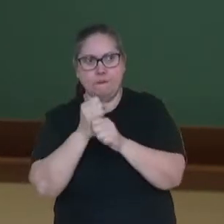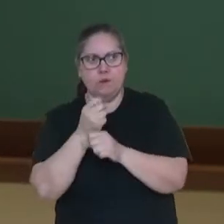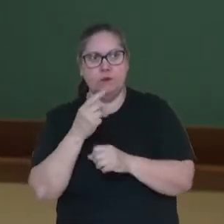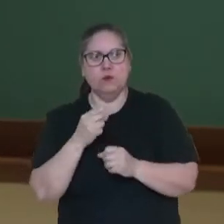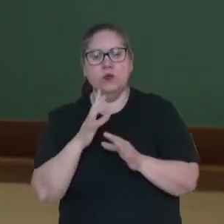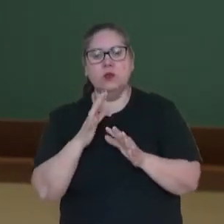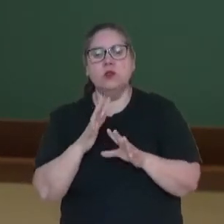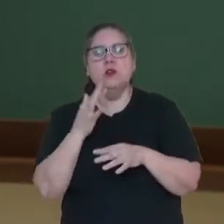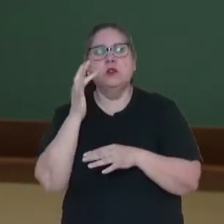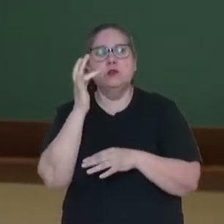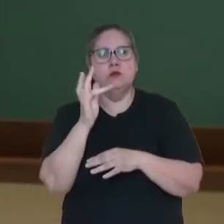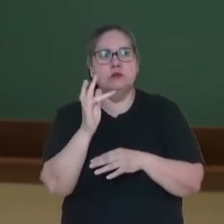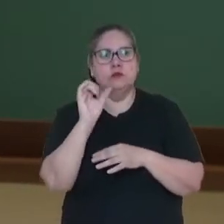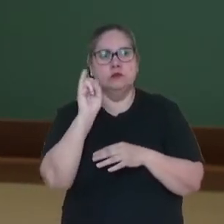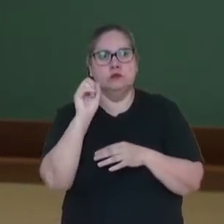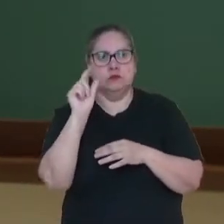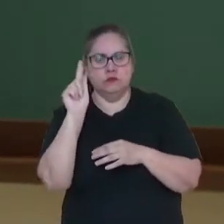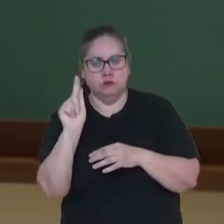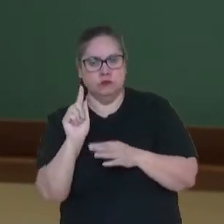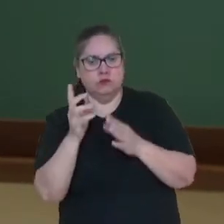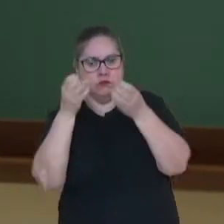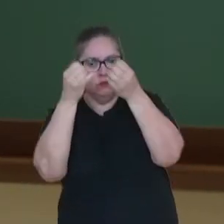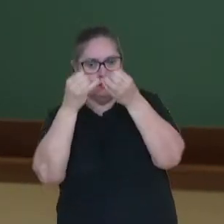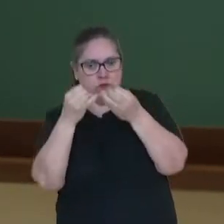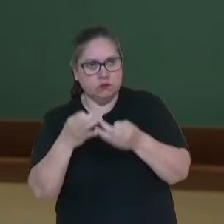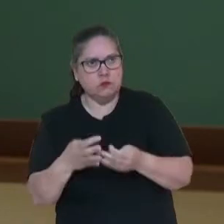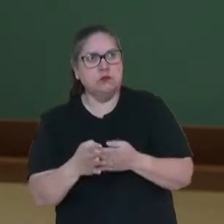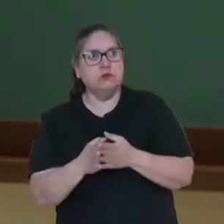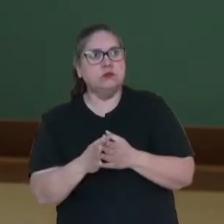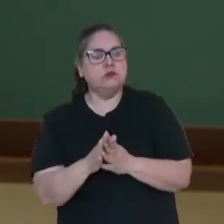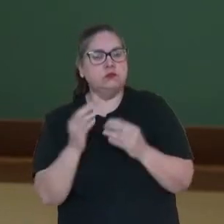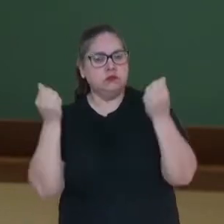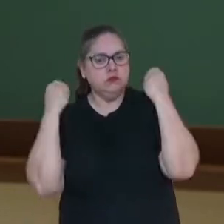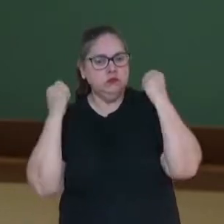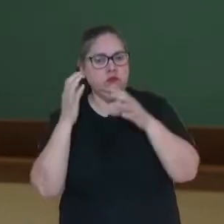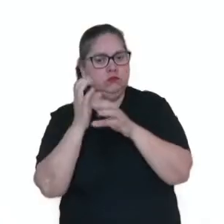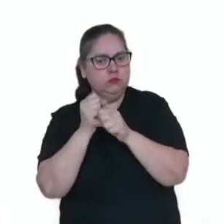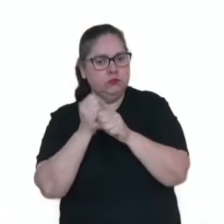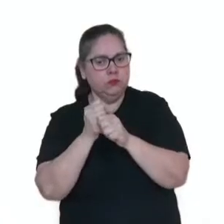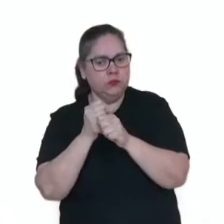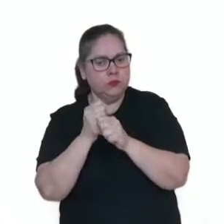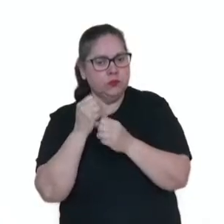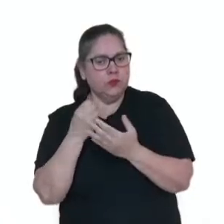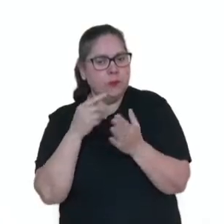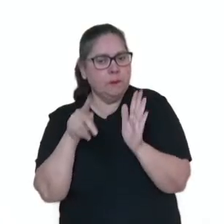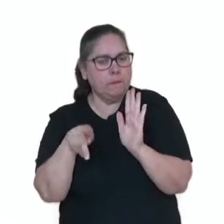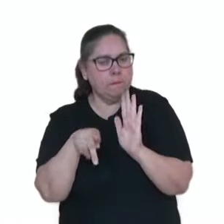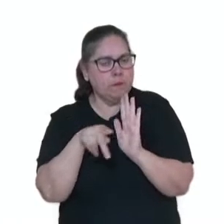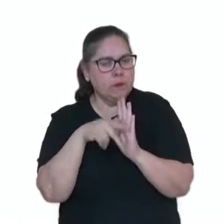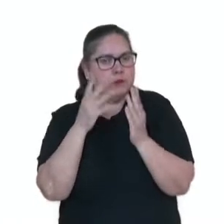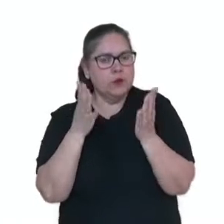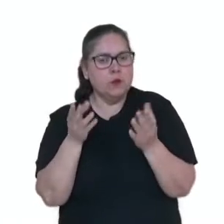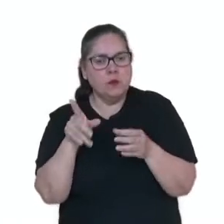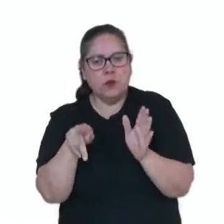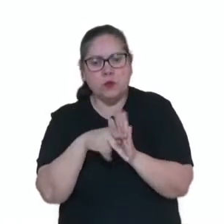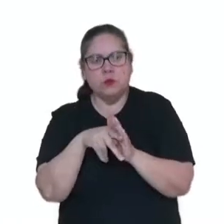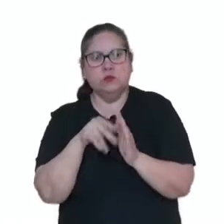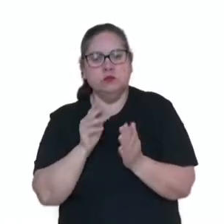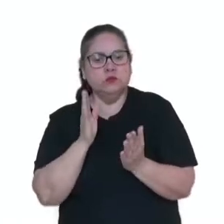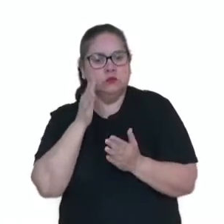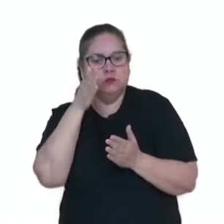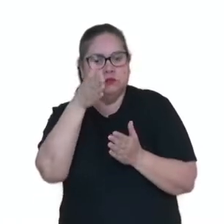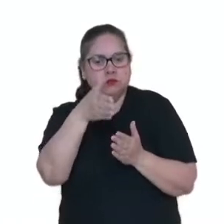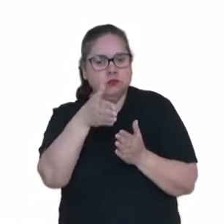A Federação Internacional de Ginástica define a ginástica geral como a parte da ginástica que está orientada para